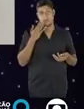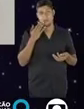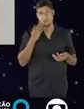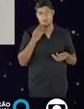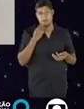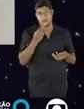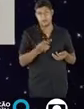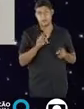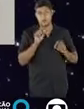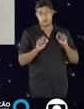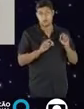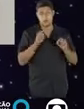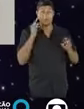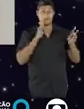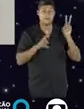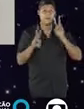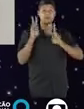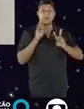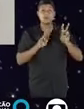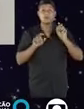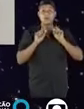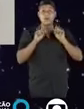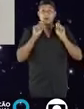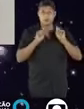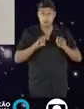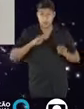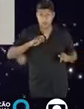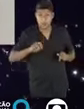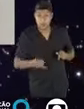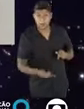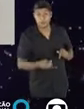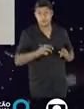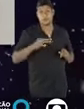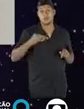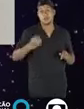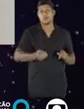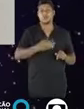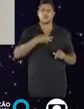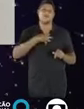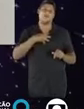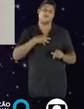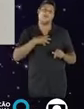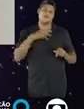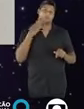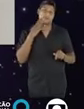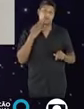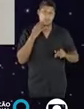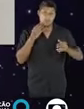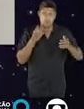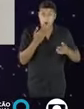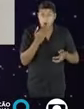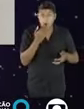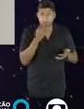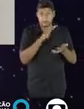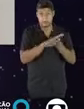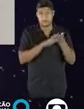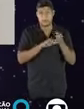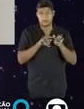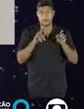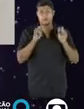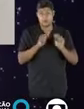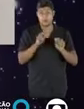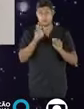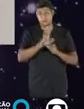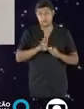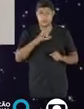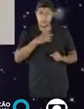falou, que a gente visualiza que a gente pode aproveitar de todas as formas, sabe? Mesmo não consumindo, a gente pode usar isso como